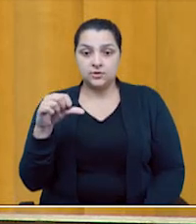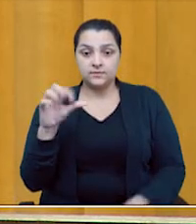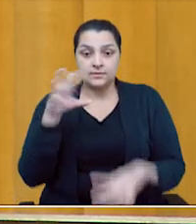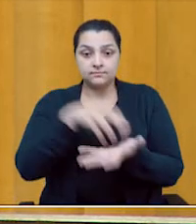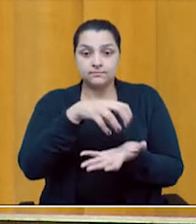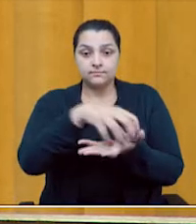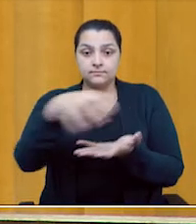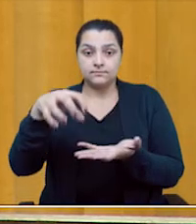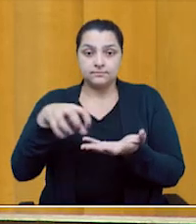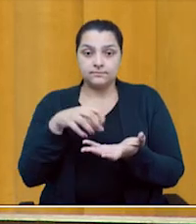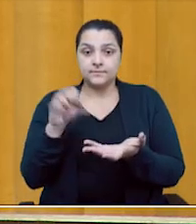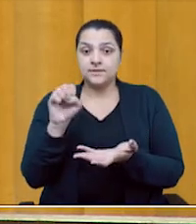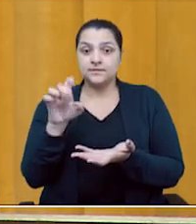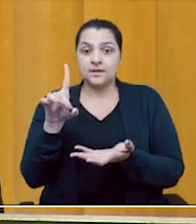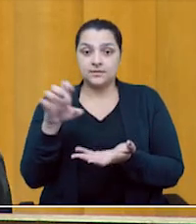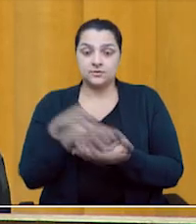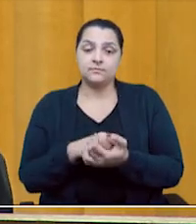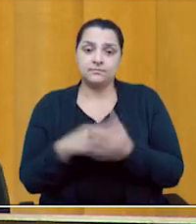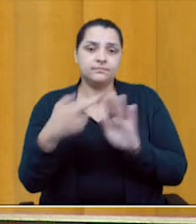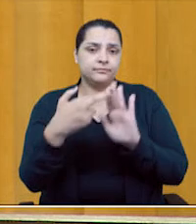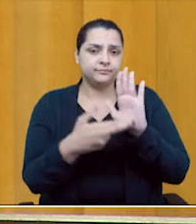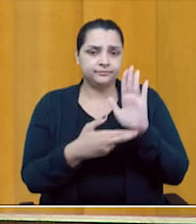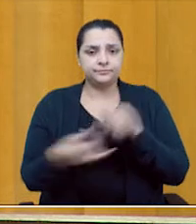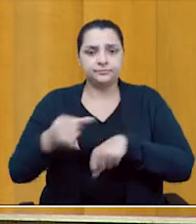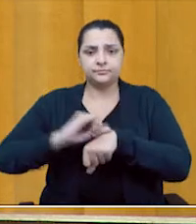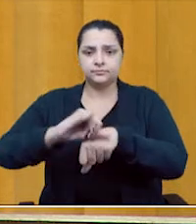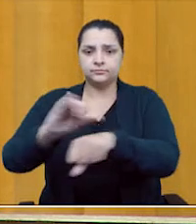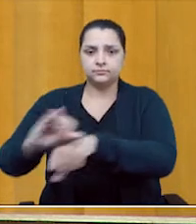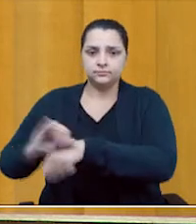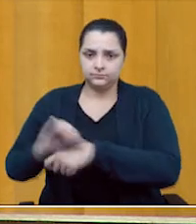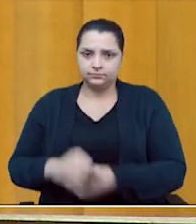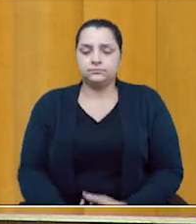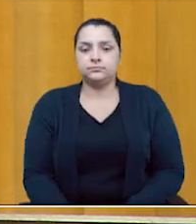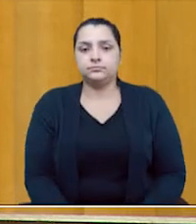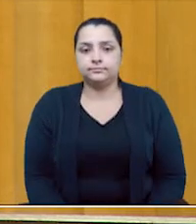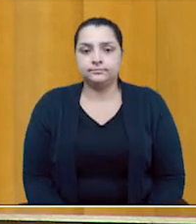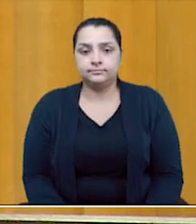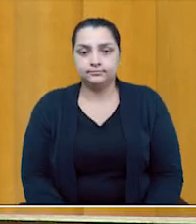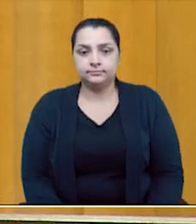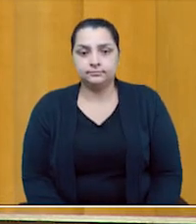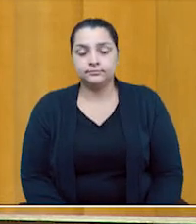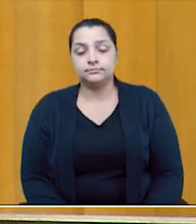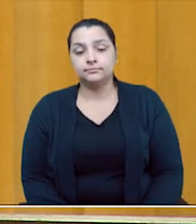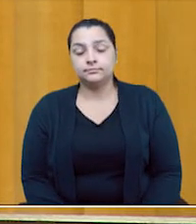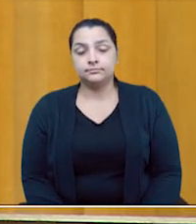Sedes. Como regra, são as capitais dos tribunais, obviamente estou generalizando. Nós temos também